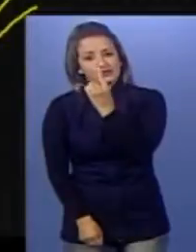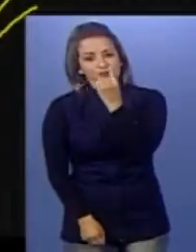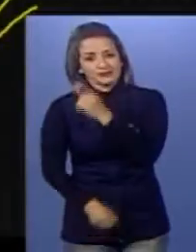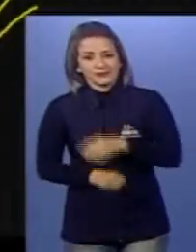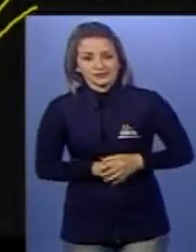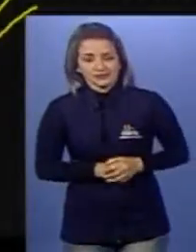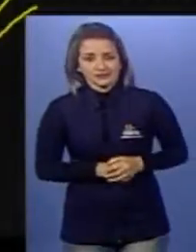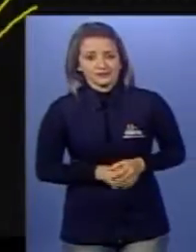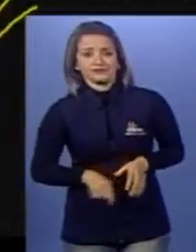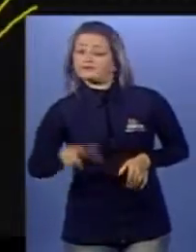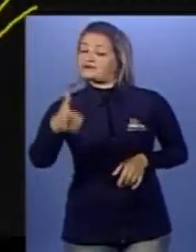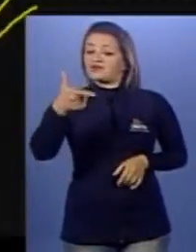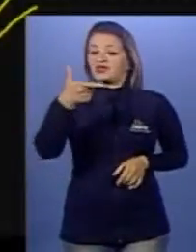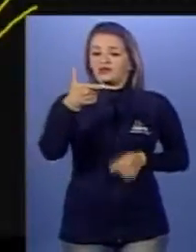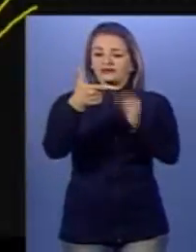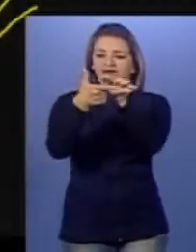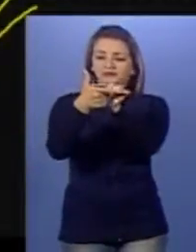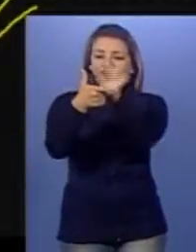2012